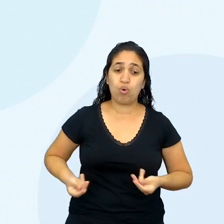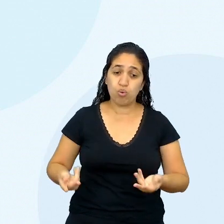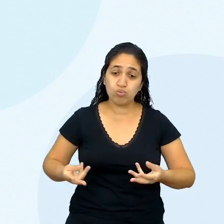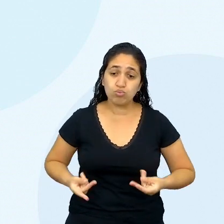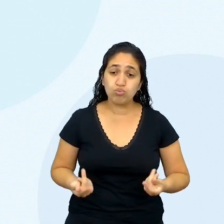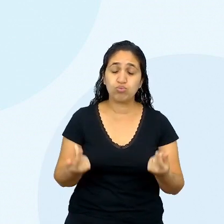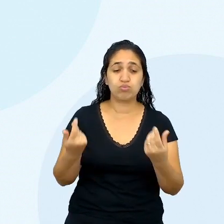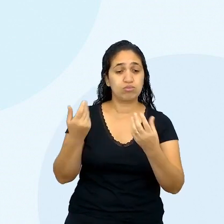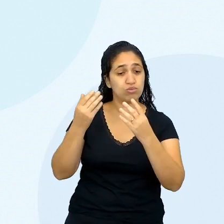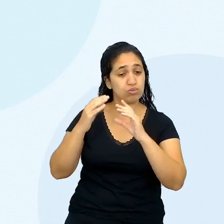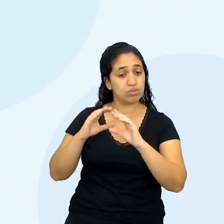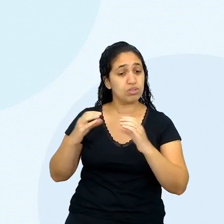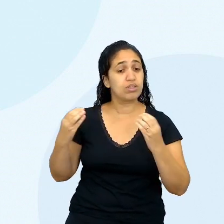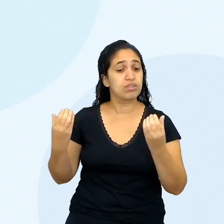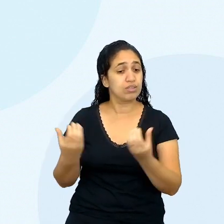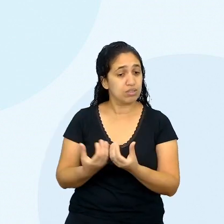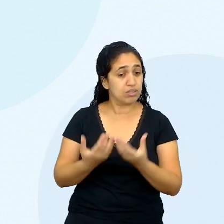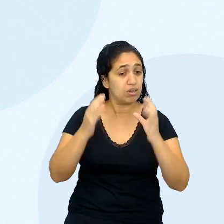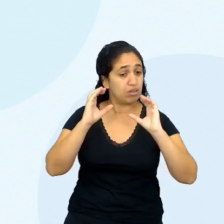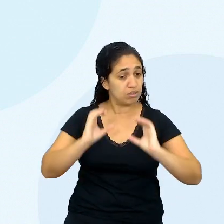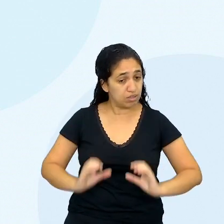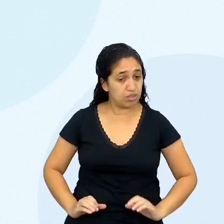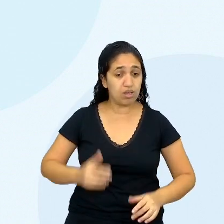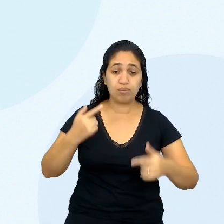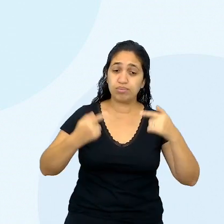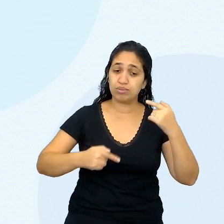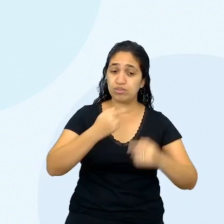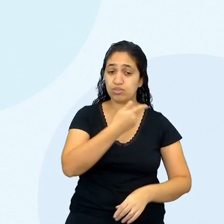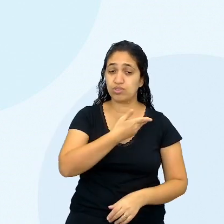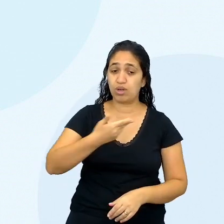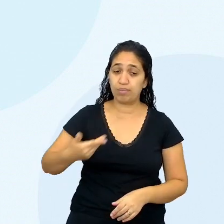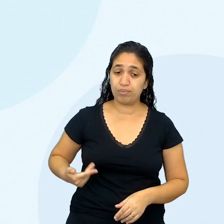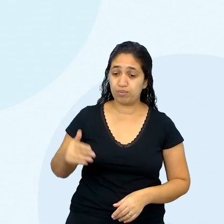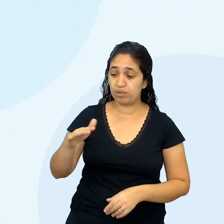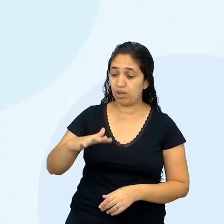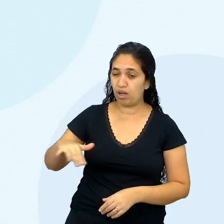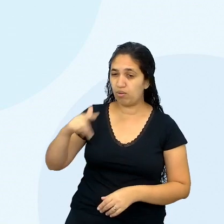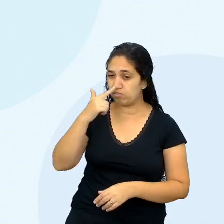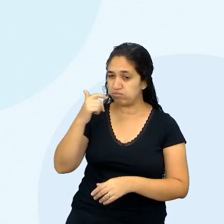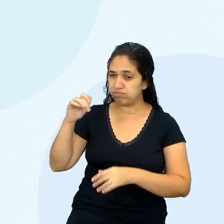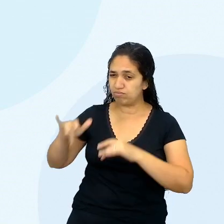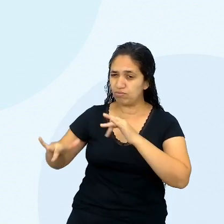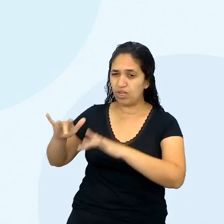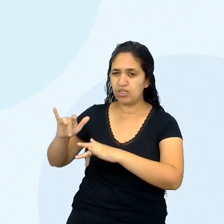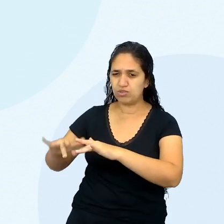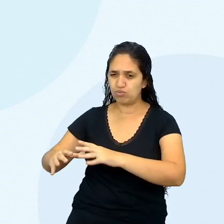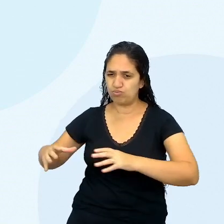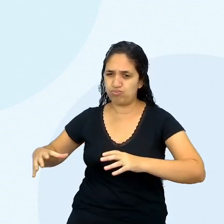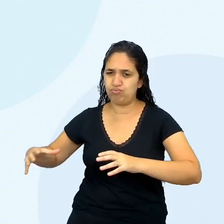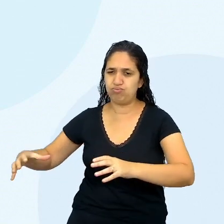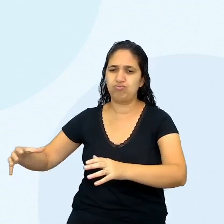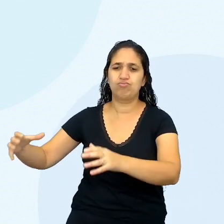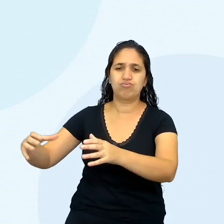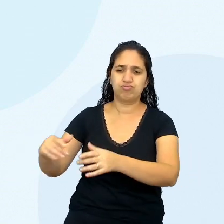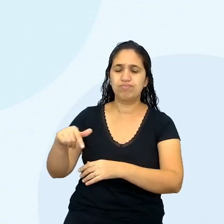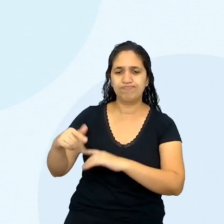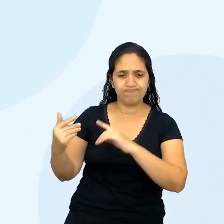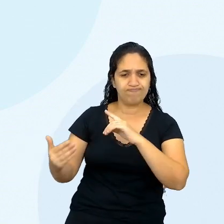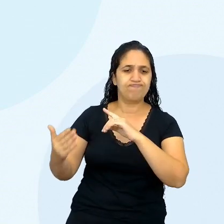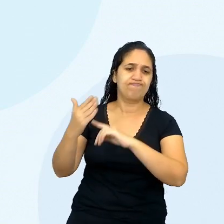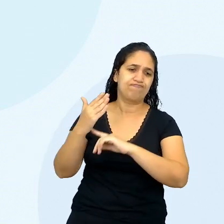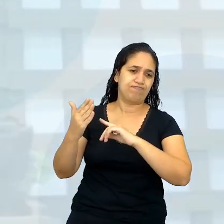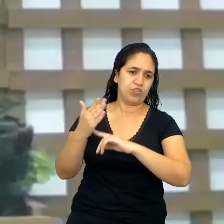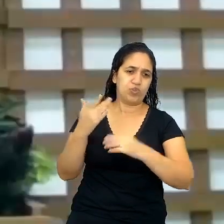como desconectar um do outro, e políticas públicas gerais em resíduos sólidos, que eu acho que é um grande fator aí que nos ajuda